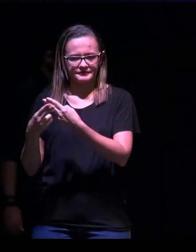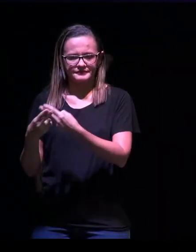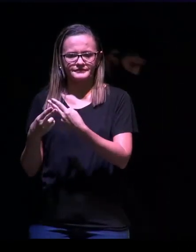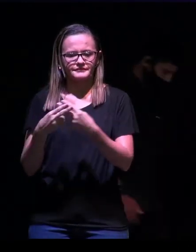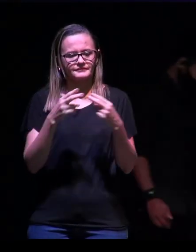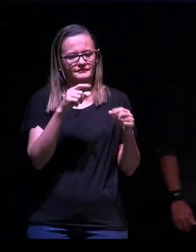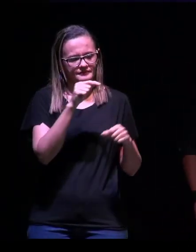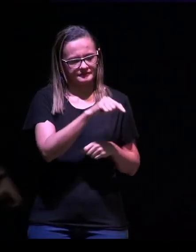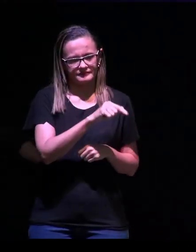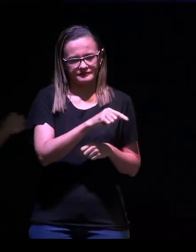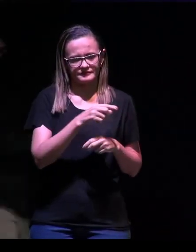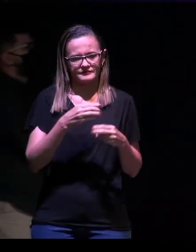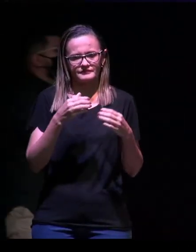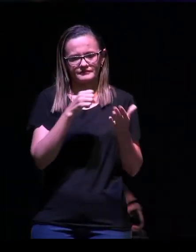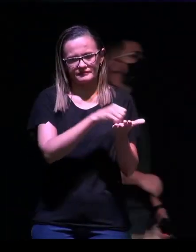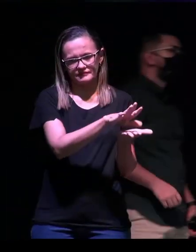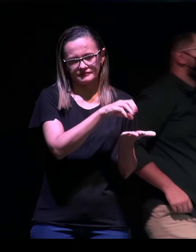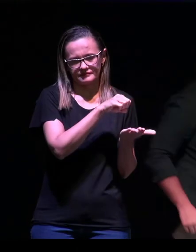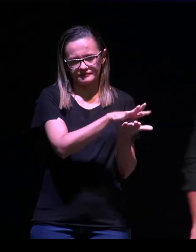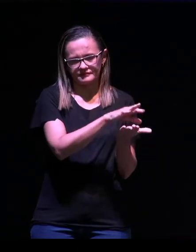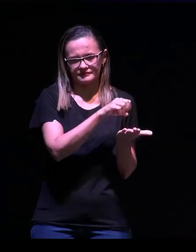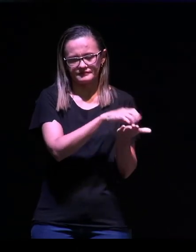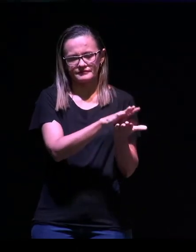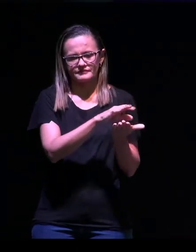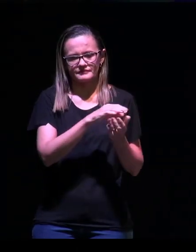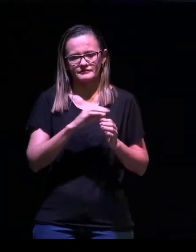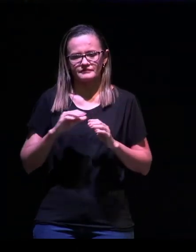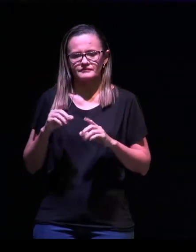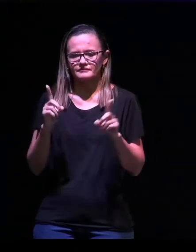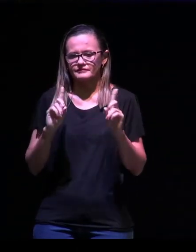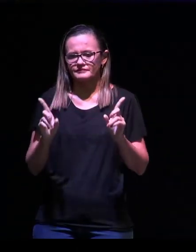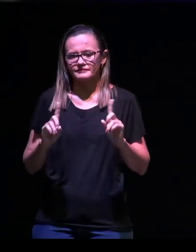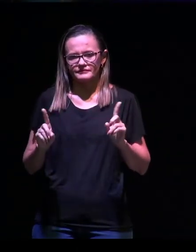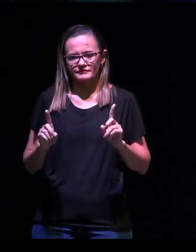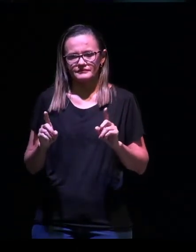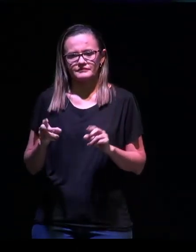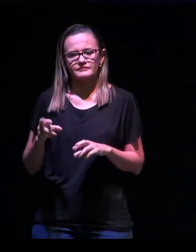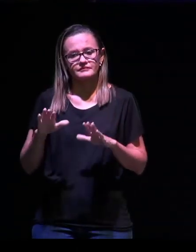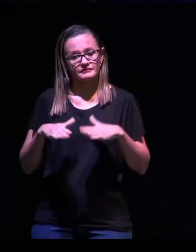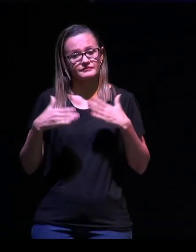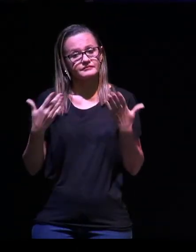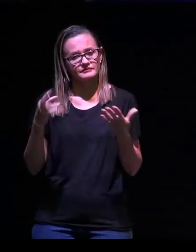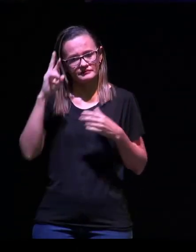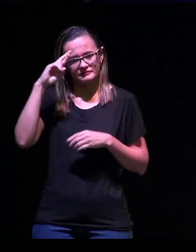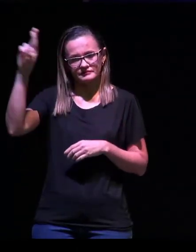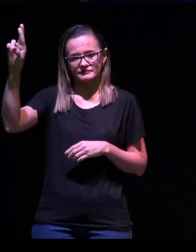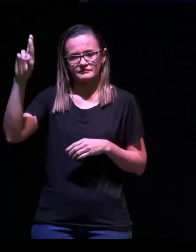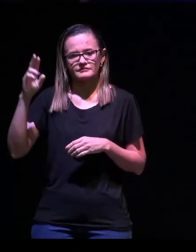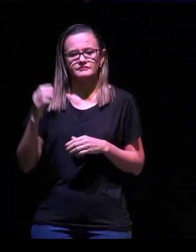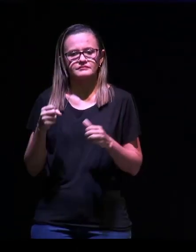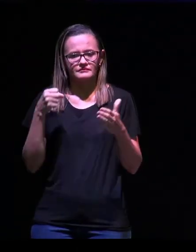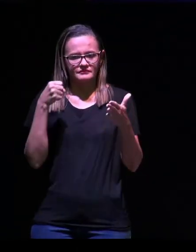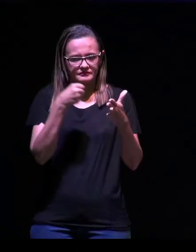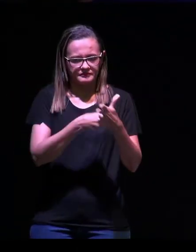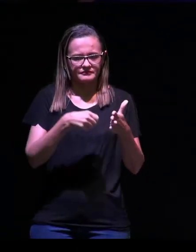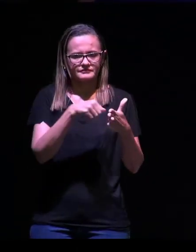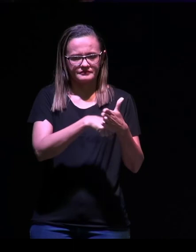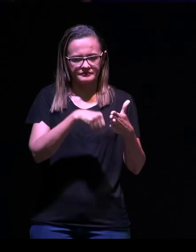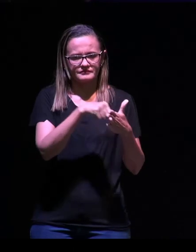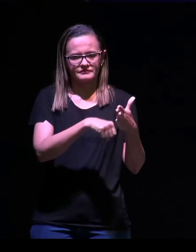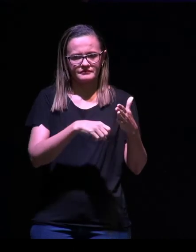restante do povo não será expulso dela. Então o Senhor sairá e lutará contra essas